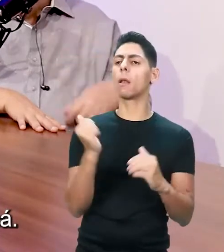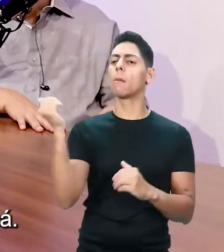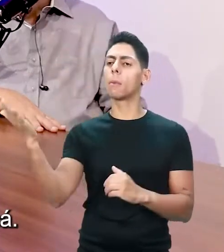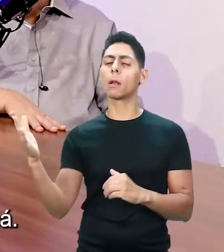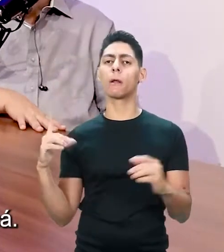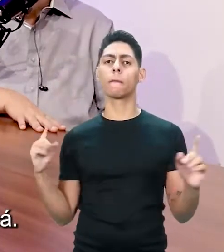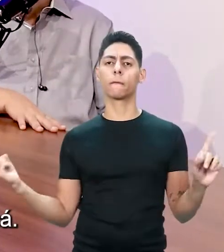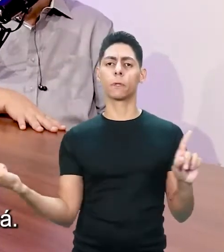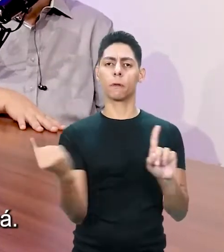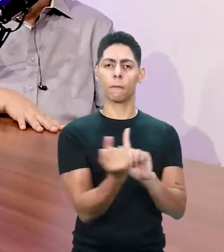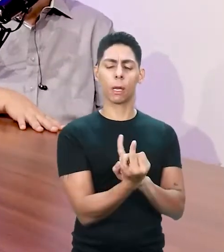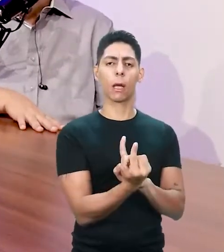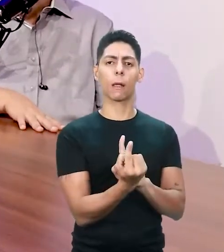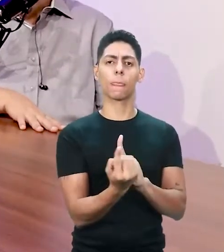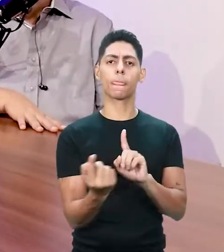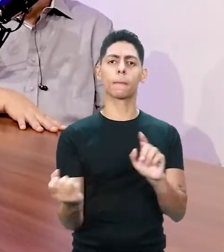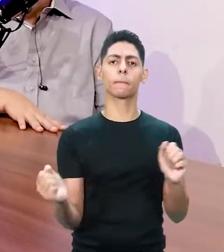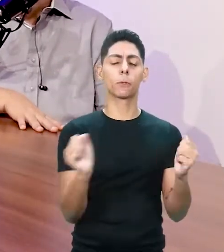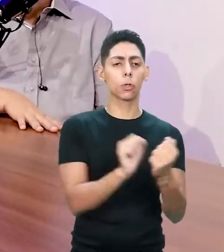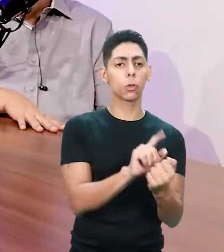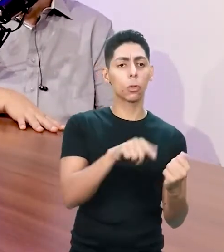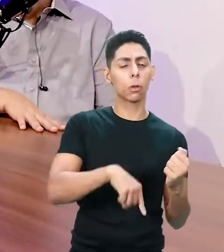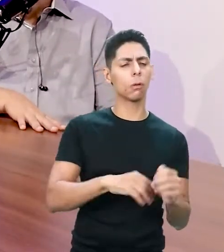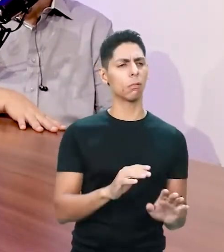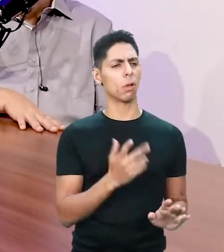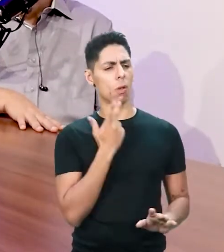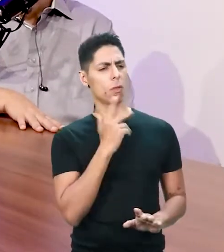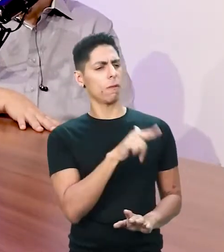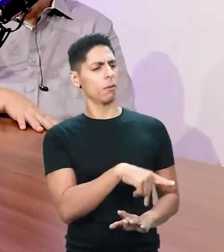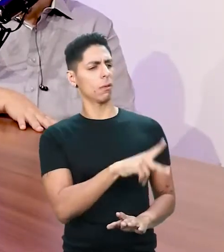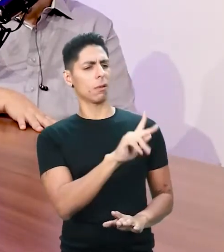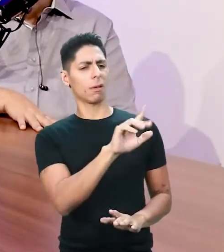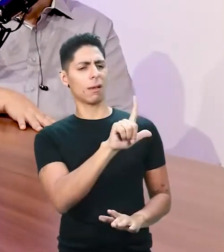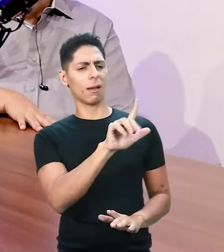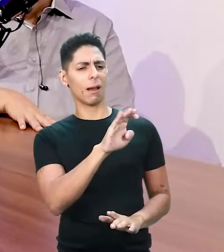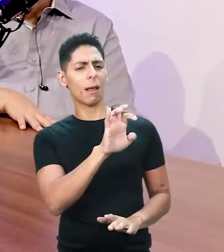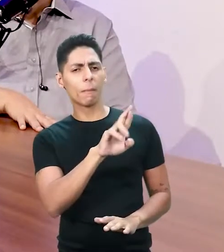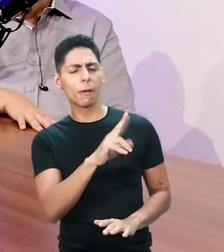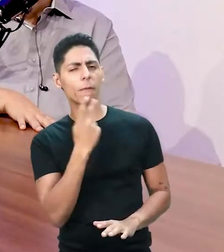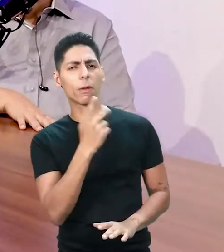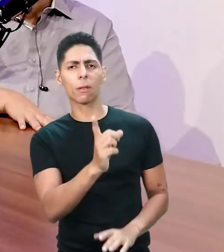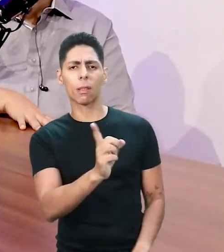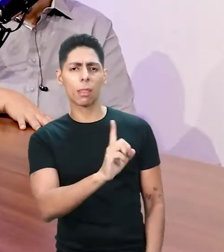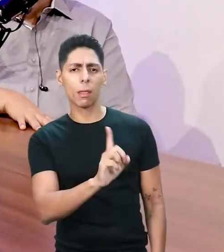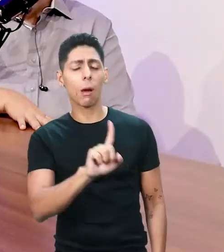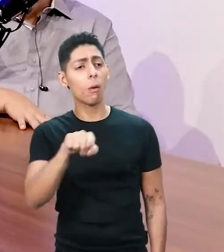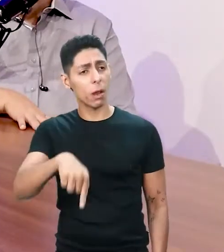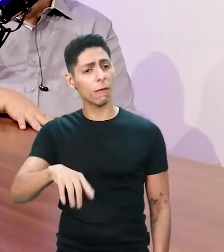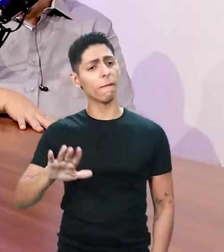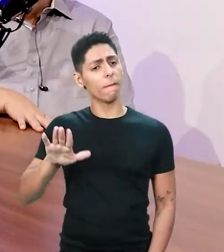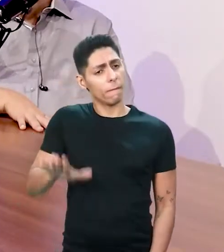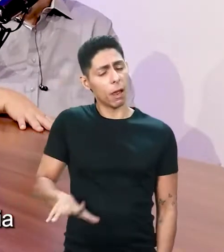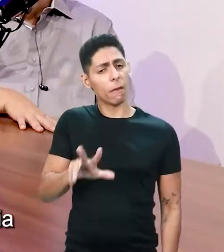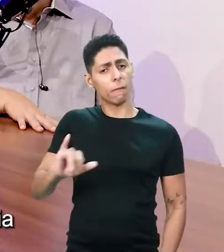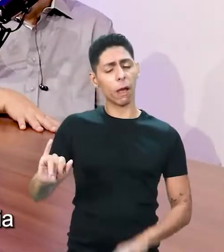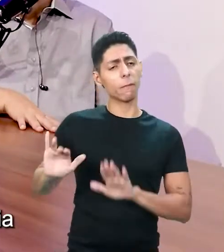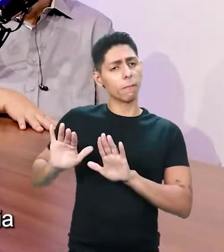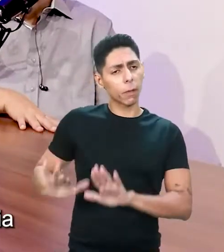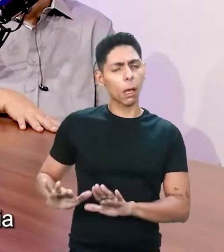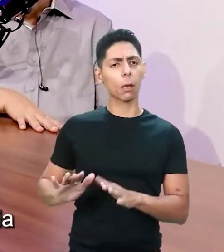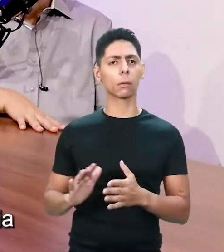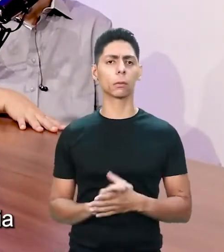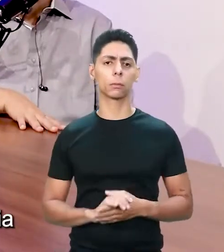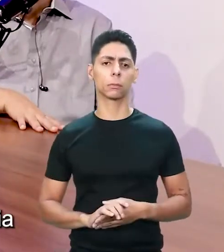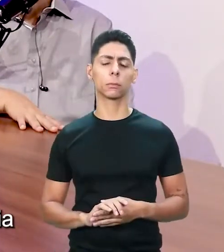e você vem para o lado de cá. E o Kleber disse, não, fulano, não. Marcos vai ficar onde ele está. E aí é uma